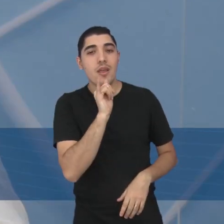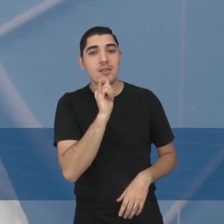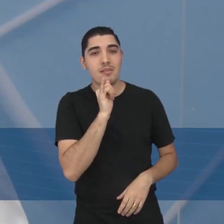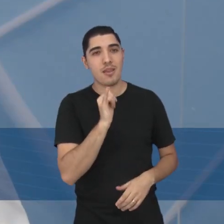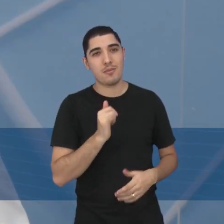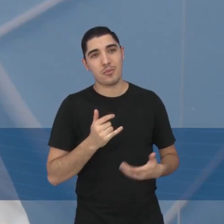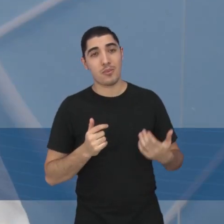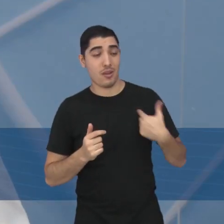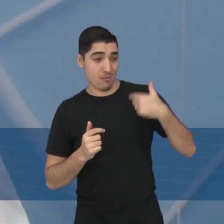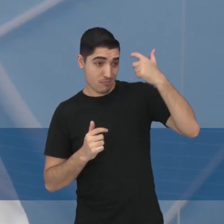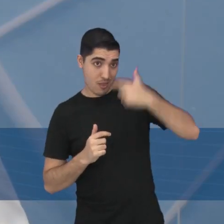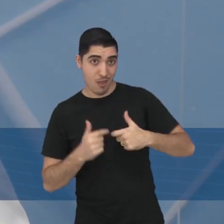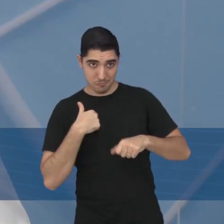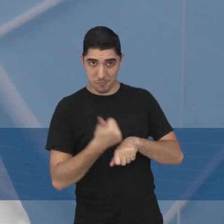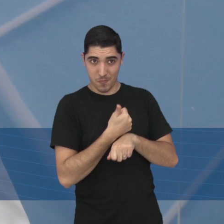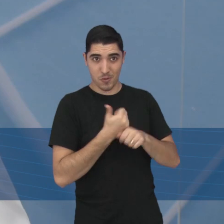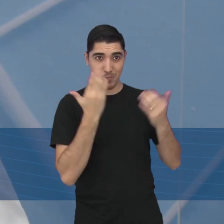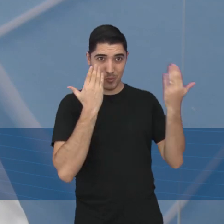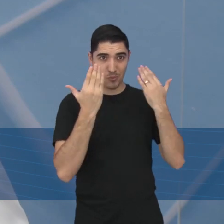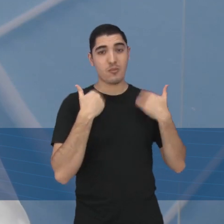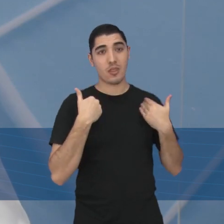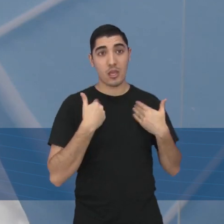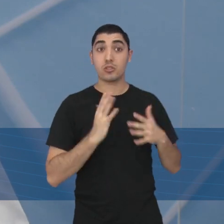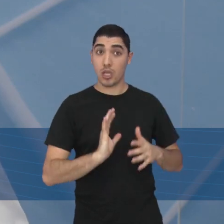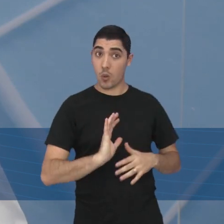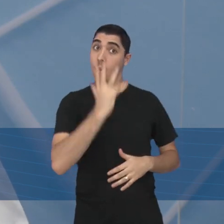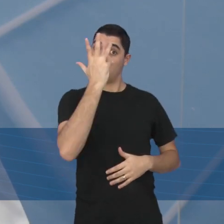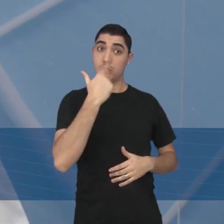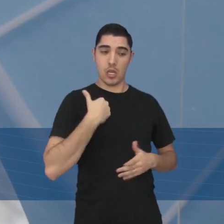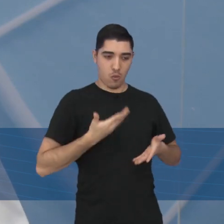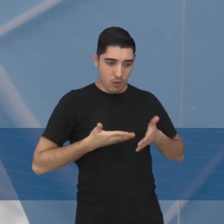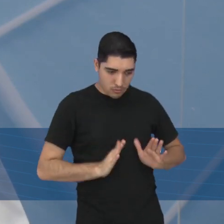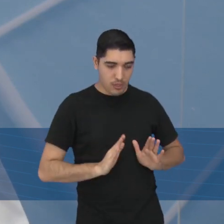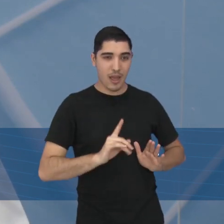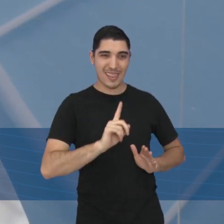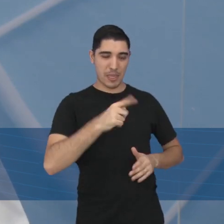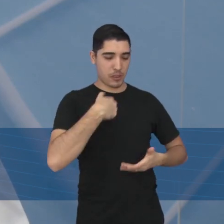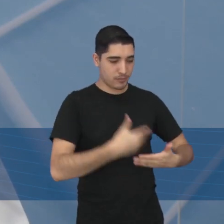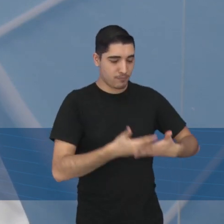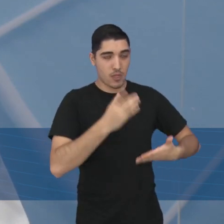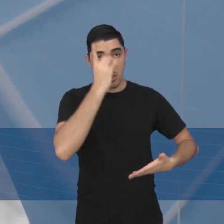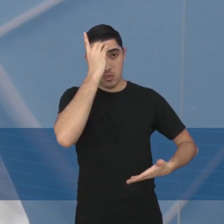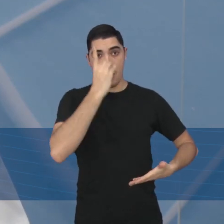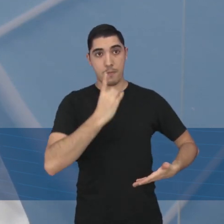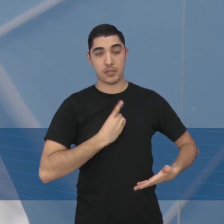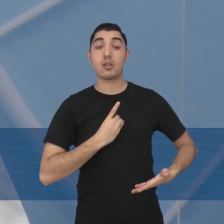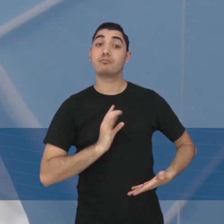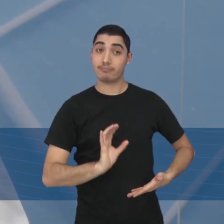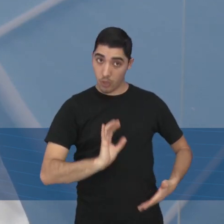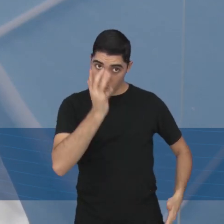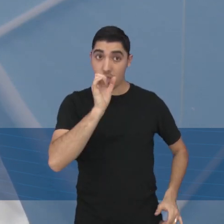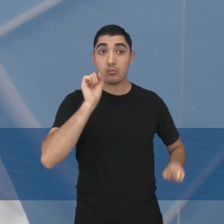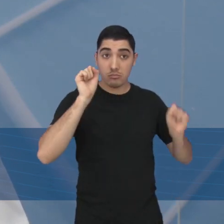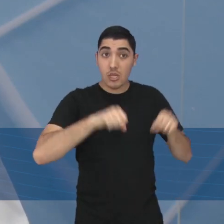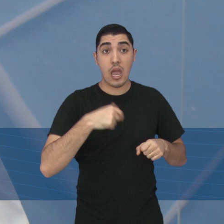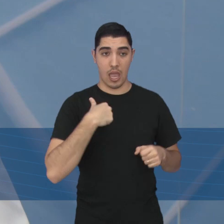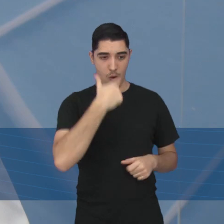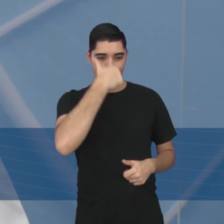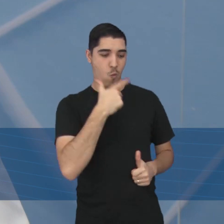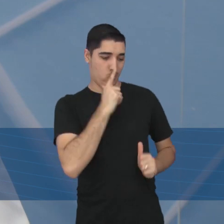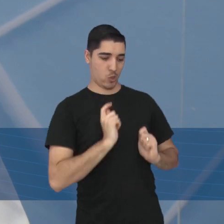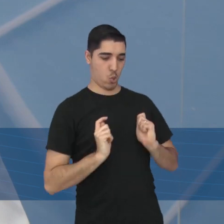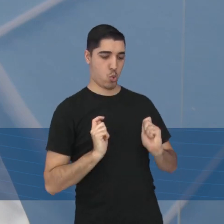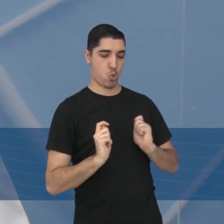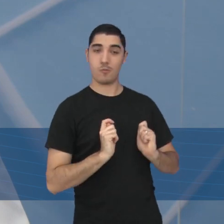Eu, como psicóloga, perinatal, tive depressão pós-parto, sofri com isso. Então é algo assim que a gente não tem